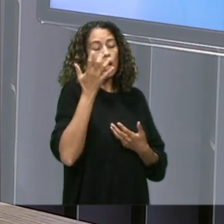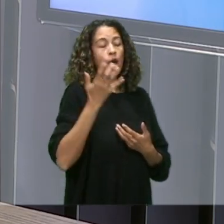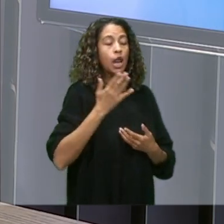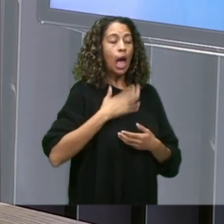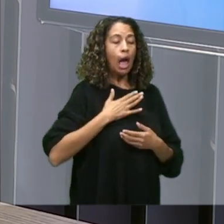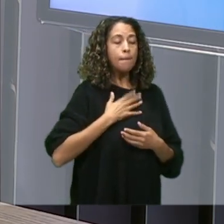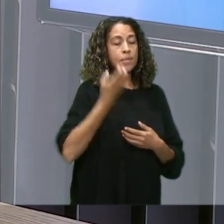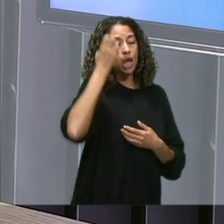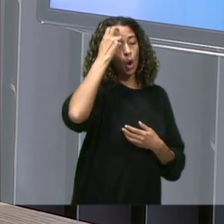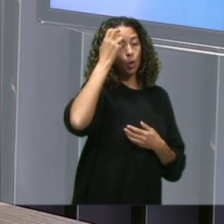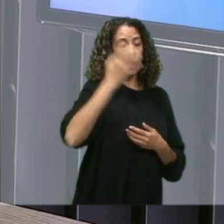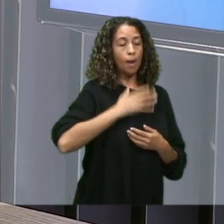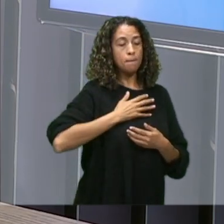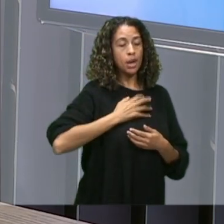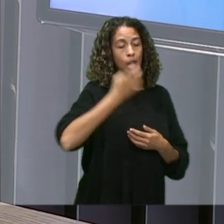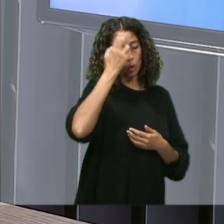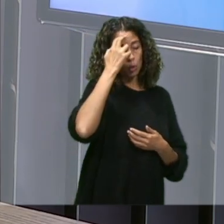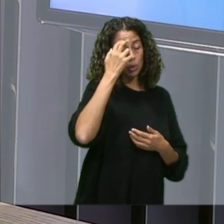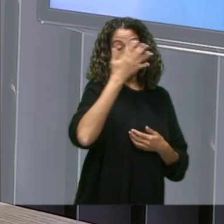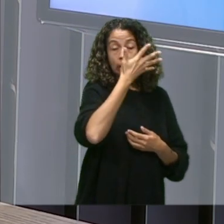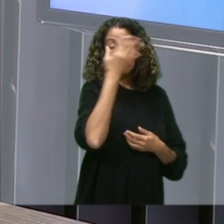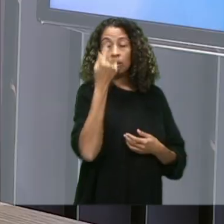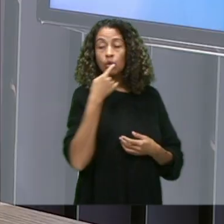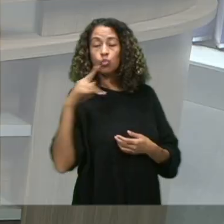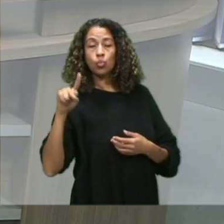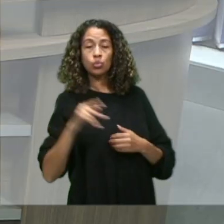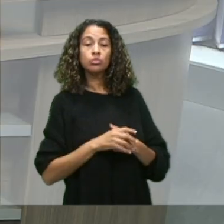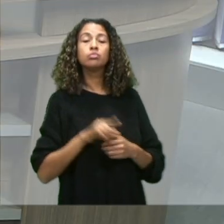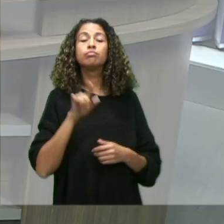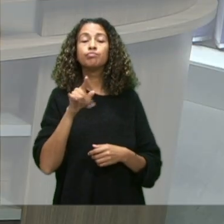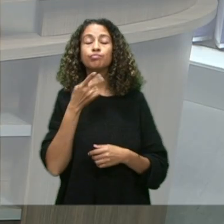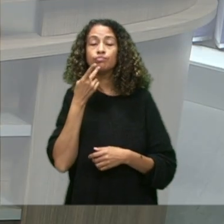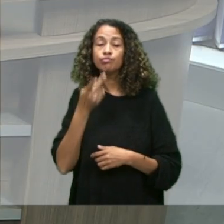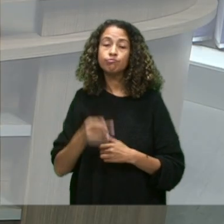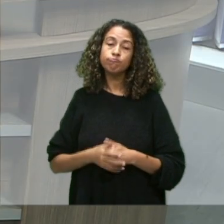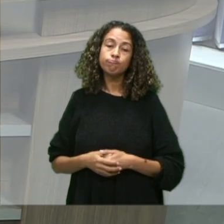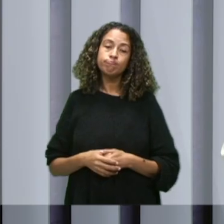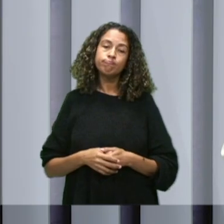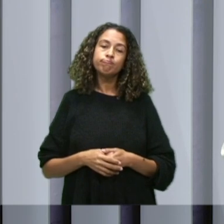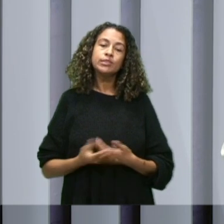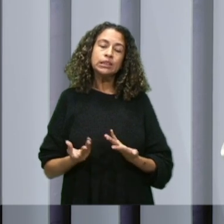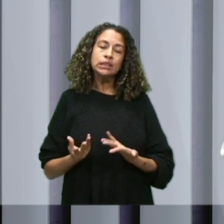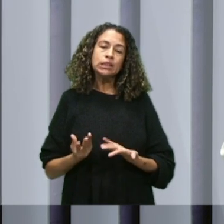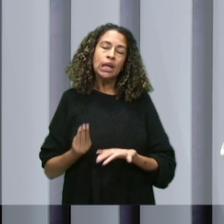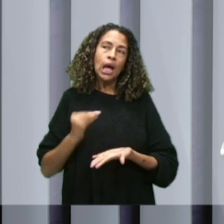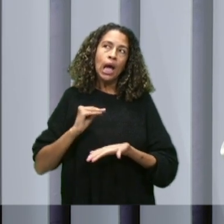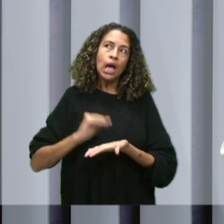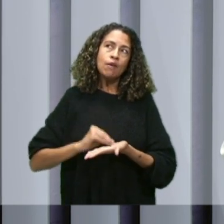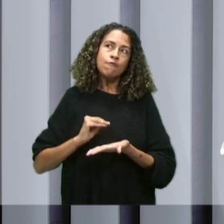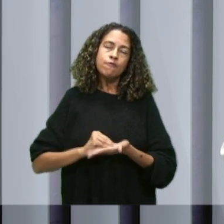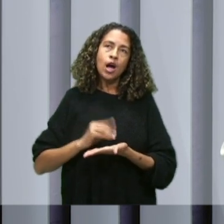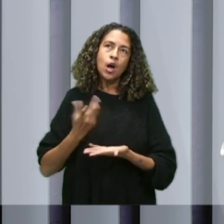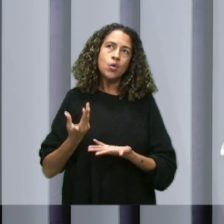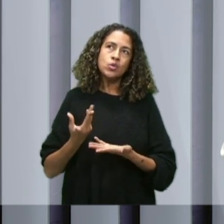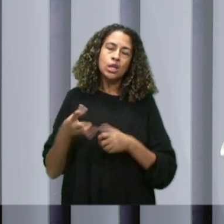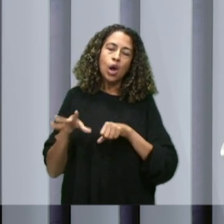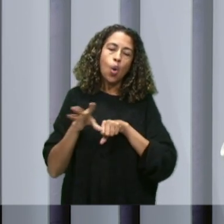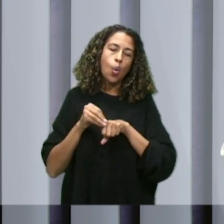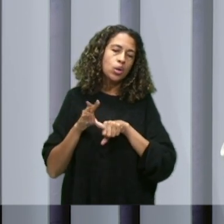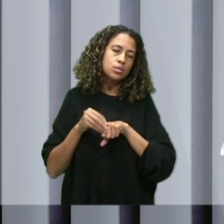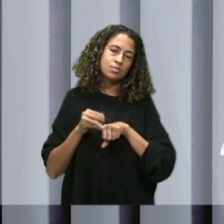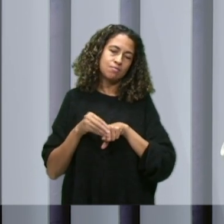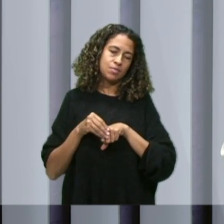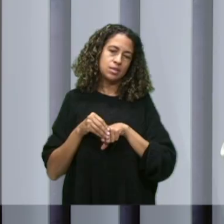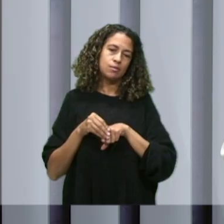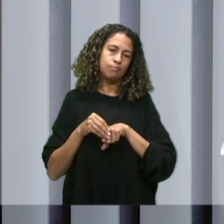não ouvir o do outro, né? O que você acha disso? Acho que é uma falta de conhecimento, assim, de